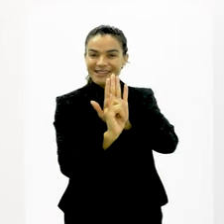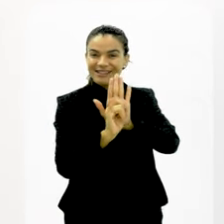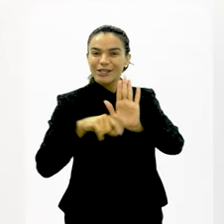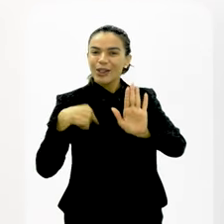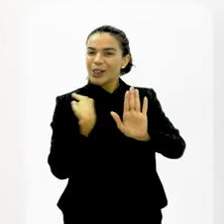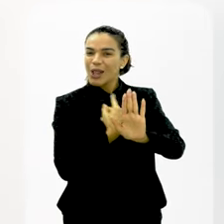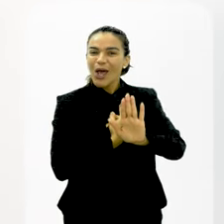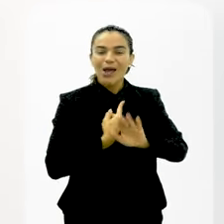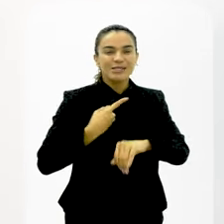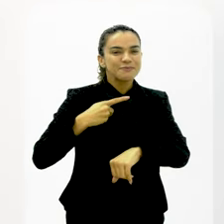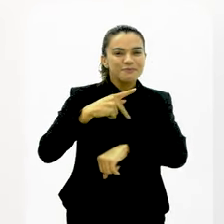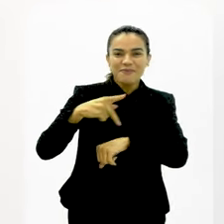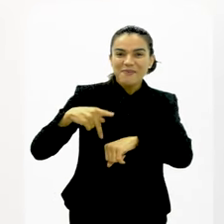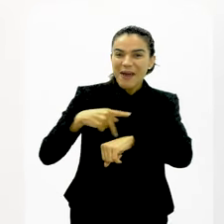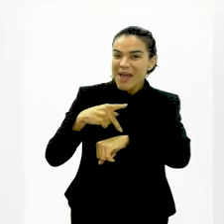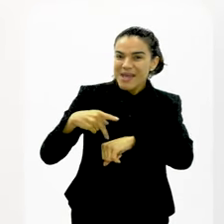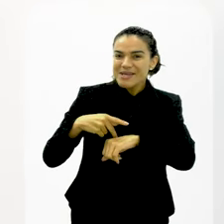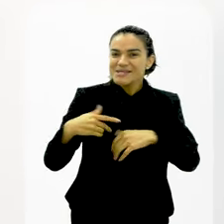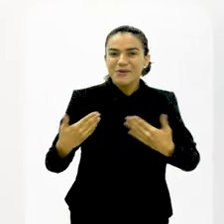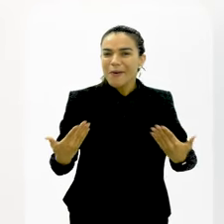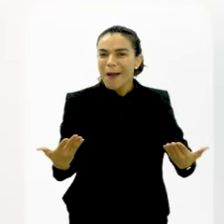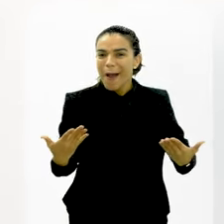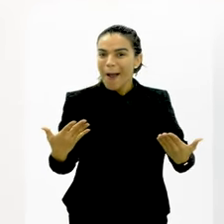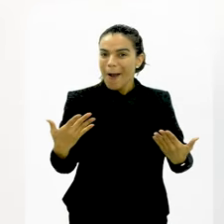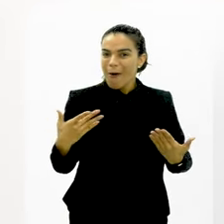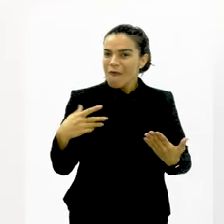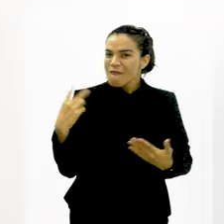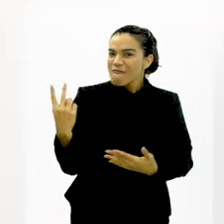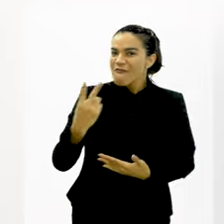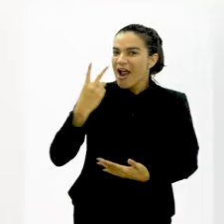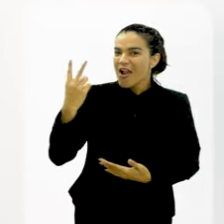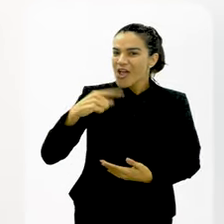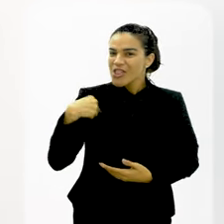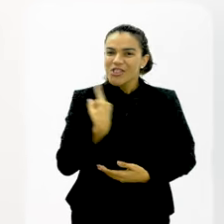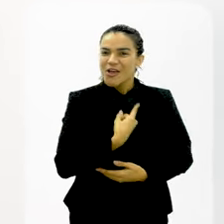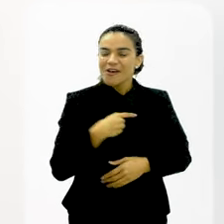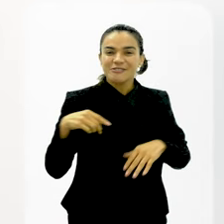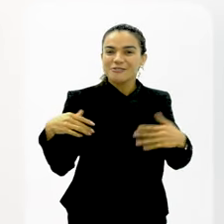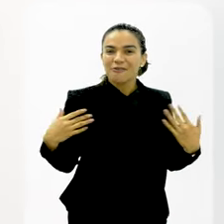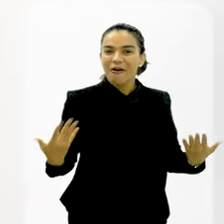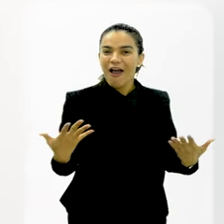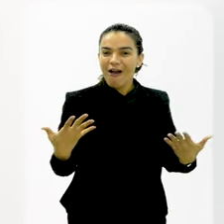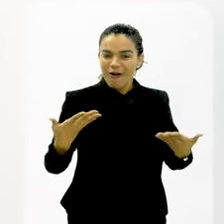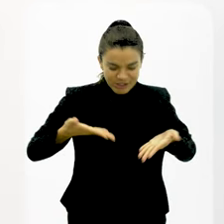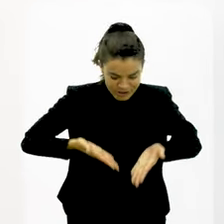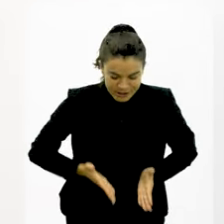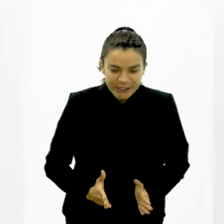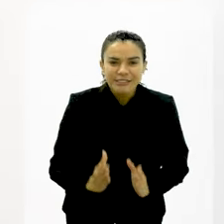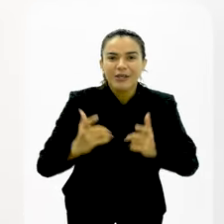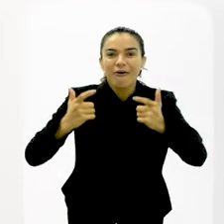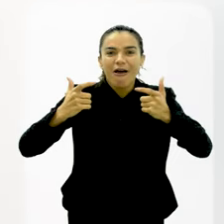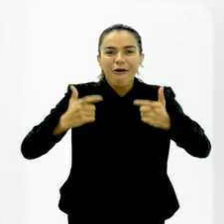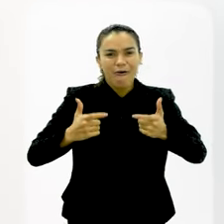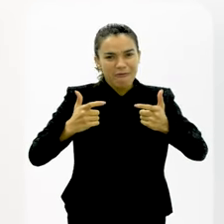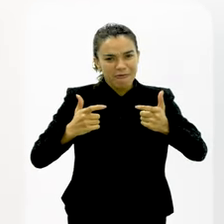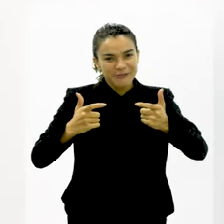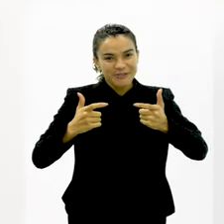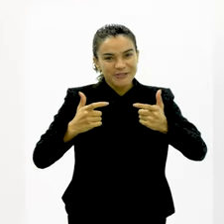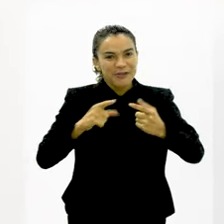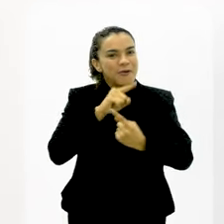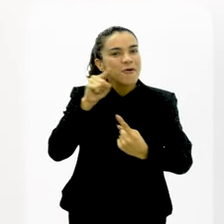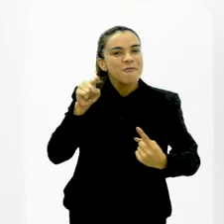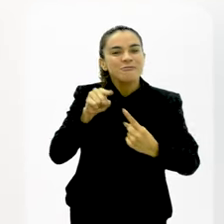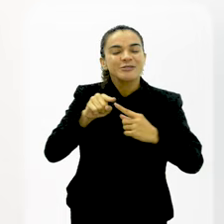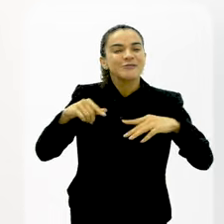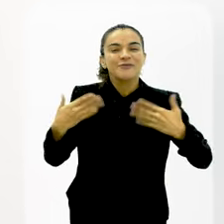identidade, qual é o nosso país, quais são os nossos valores, da onde a gente veio, aonde a gente pode